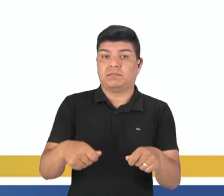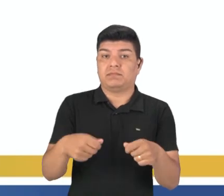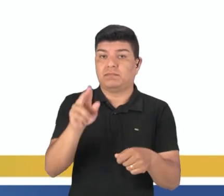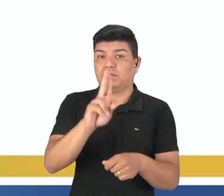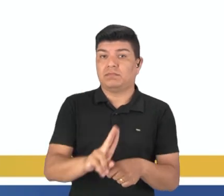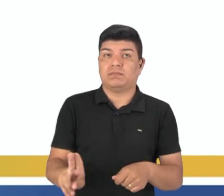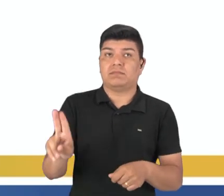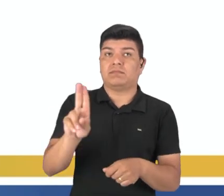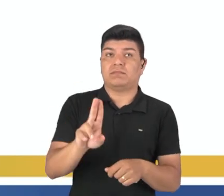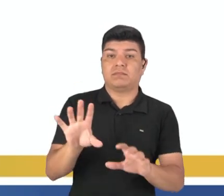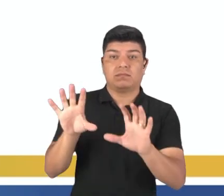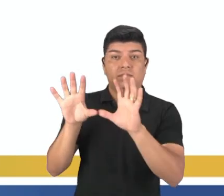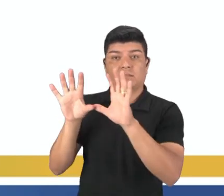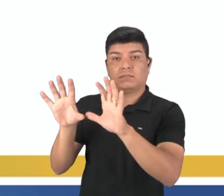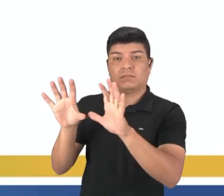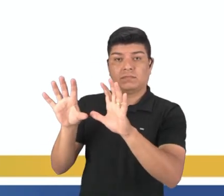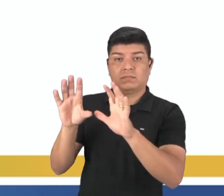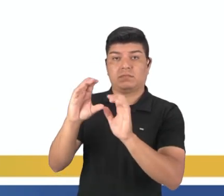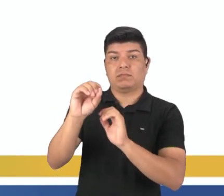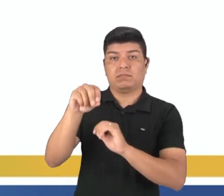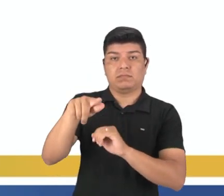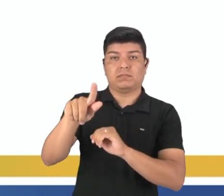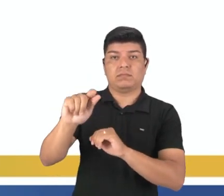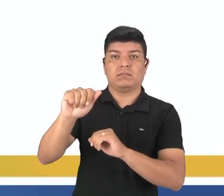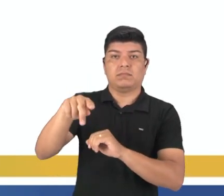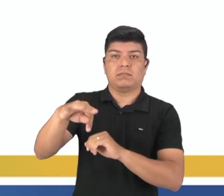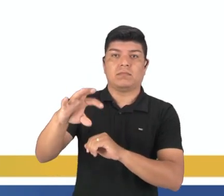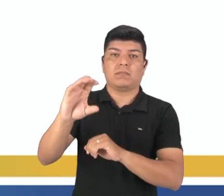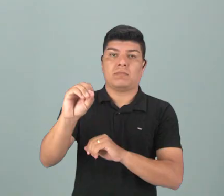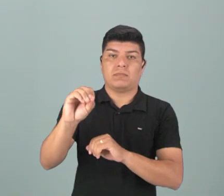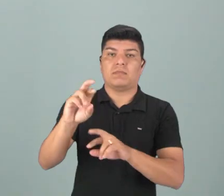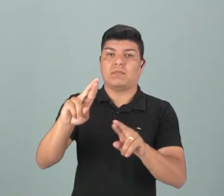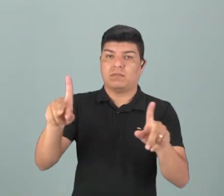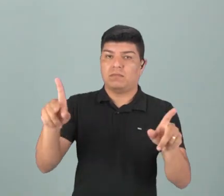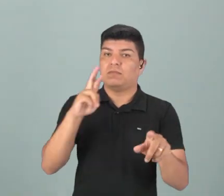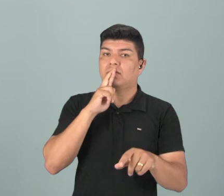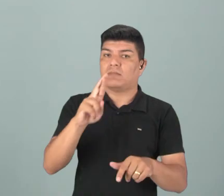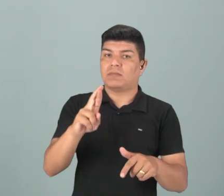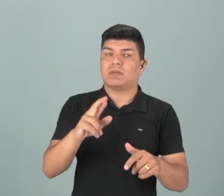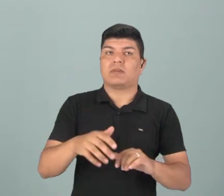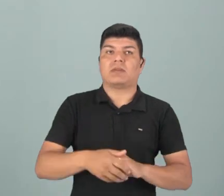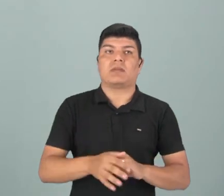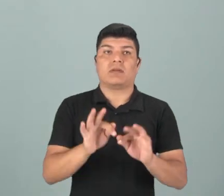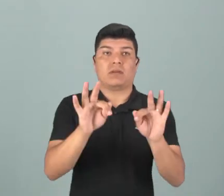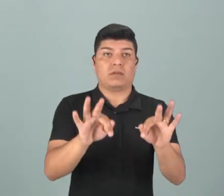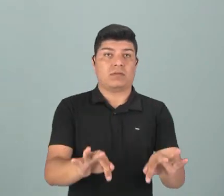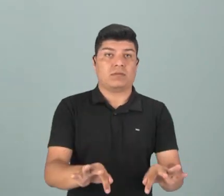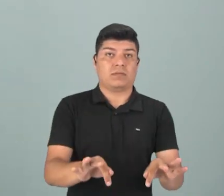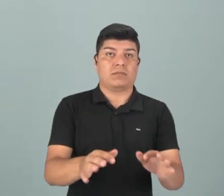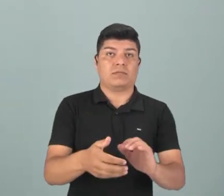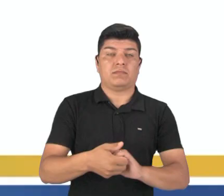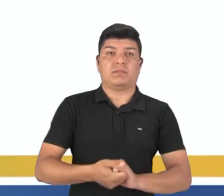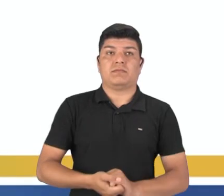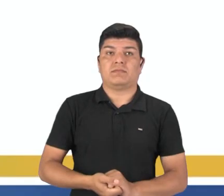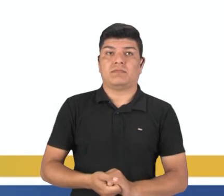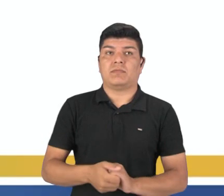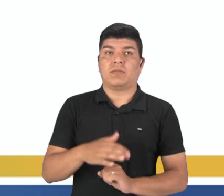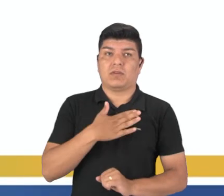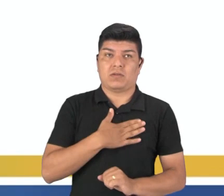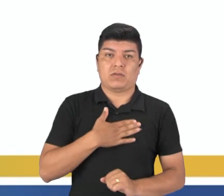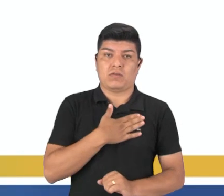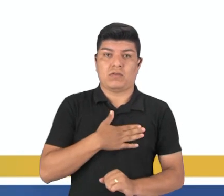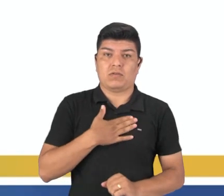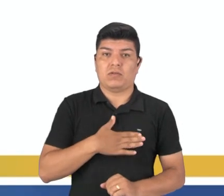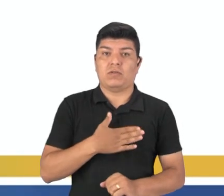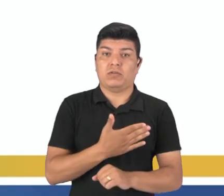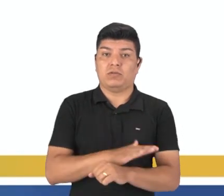deveriam usar aqui os cognatos para conseguir distinguir essa resposta e por último cálcio para tirar eles gostam de